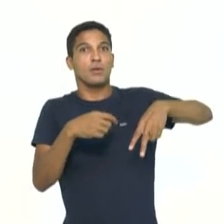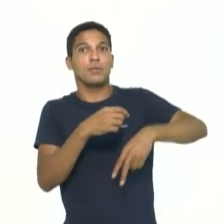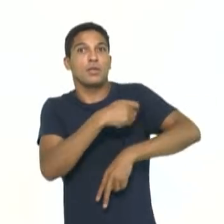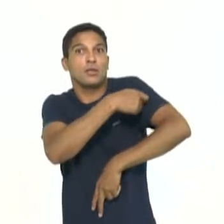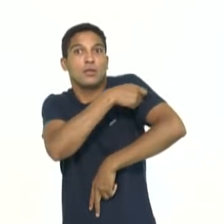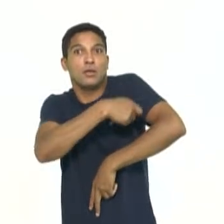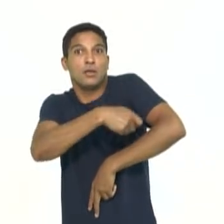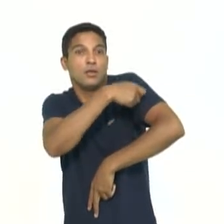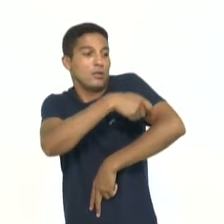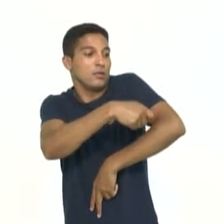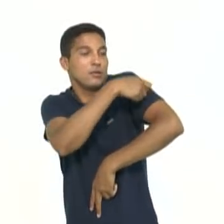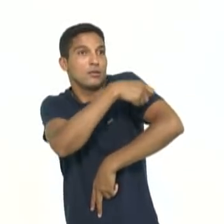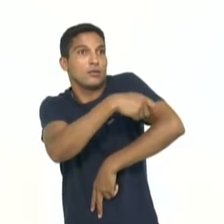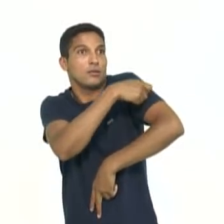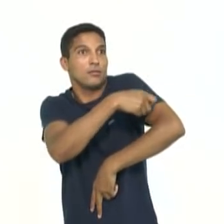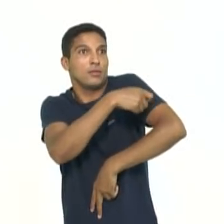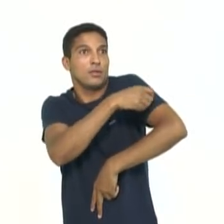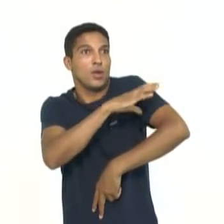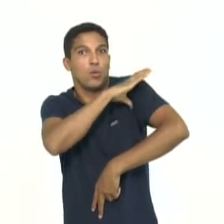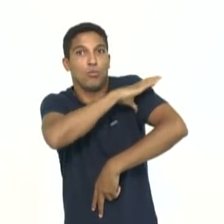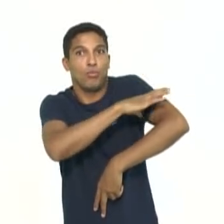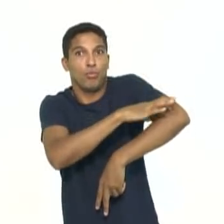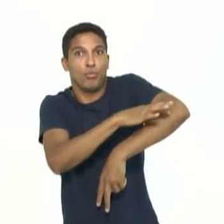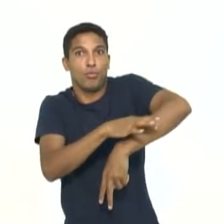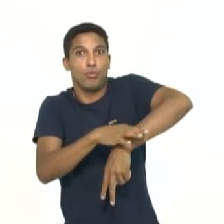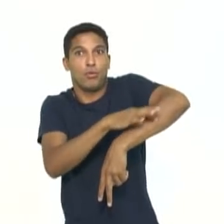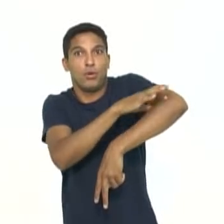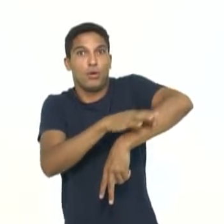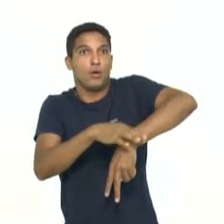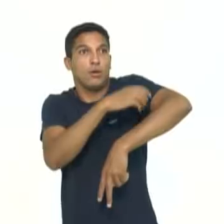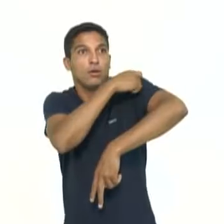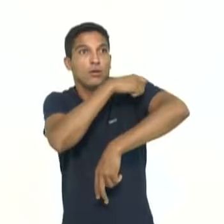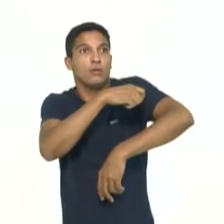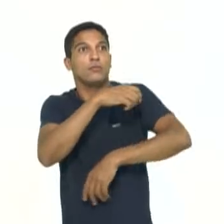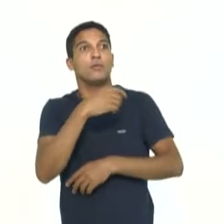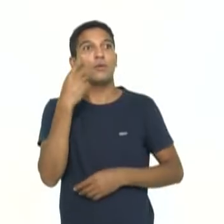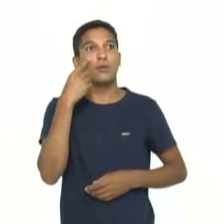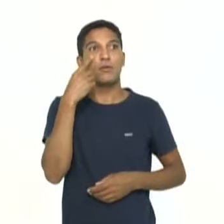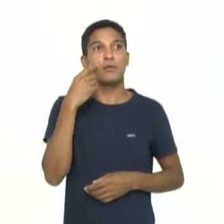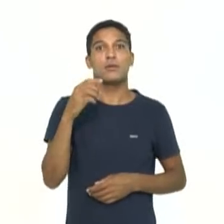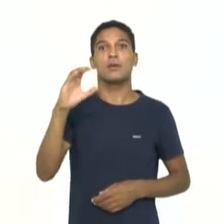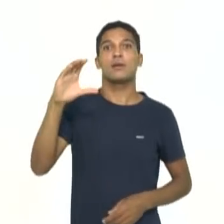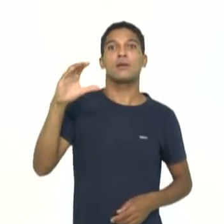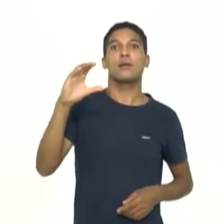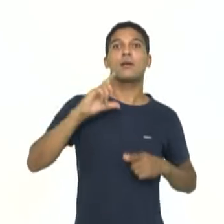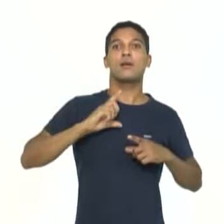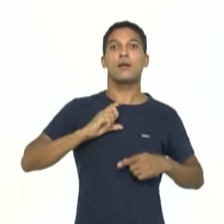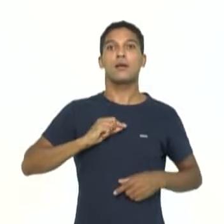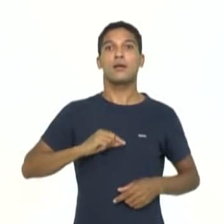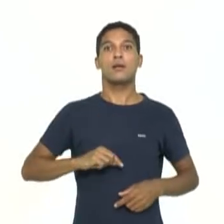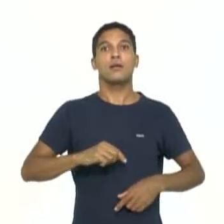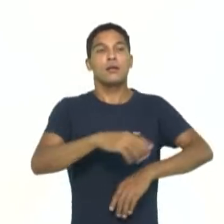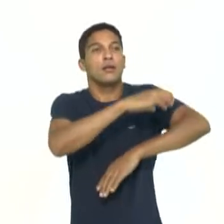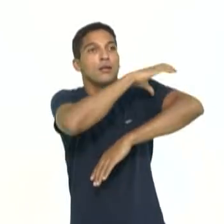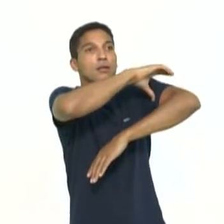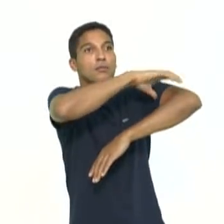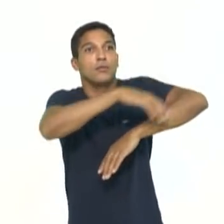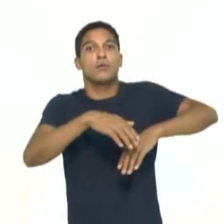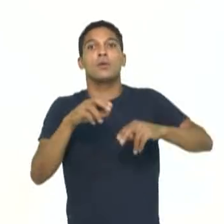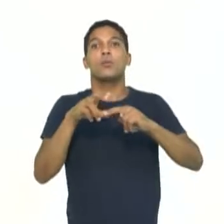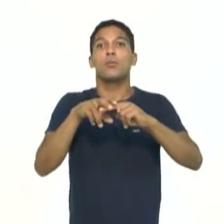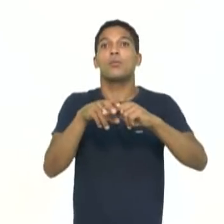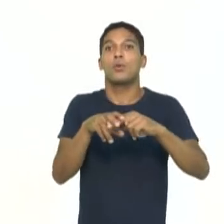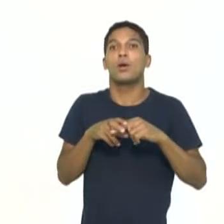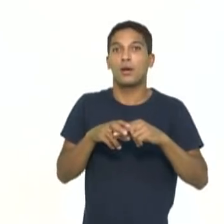com manga também, a manga longa, porque eles se deslocarem precisava ser para se proteger daquelas questões de tempo, de períodos